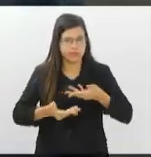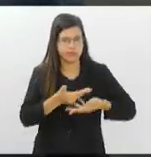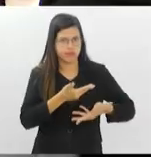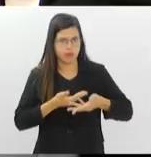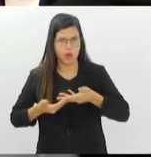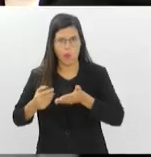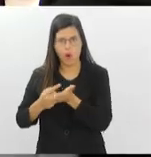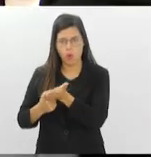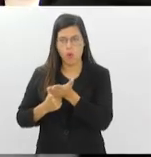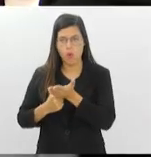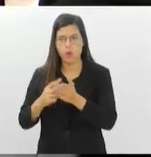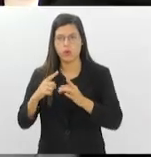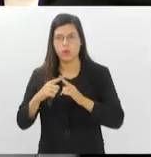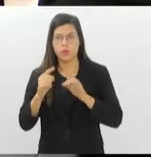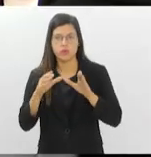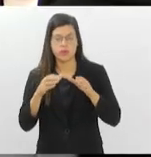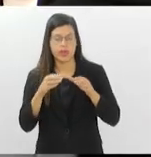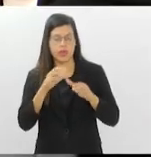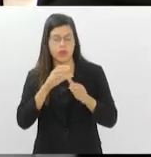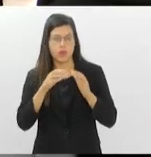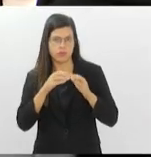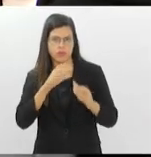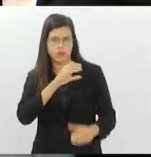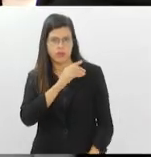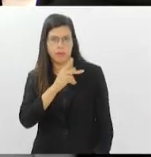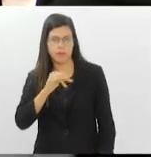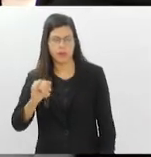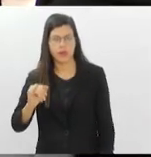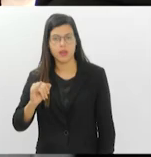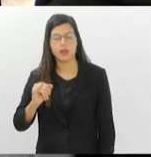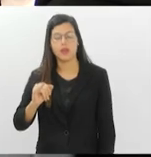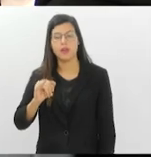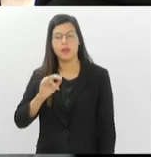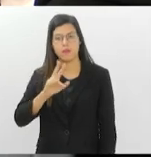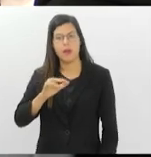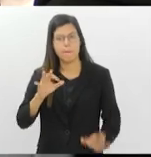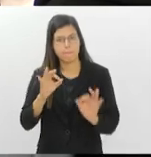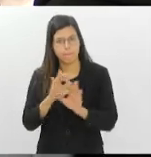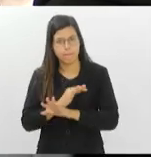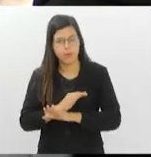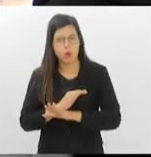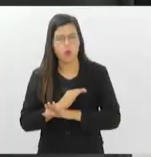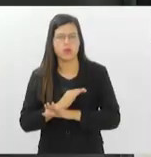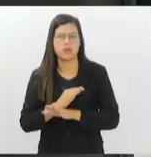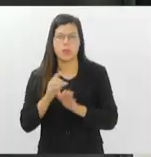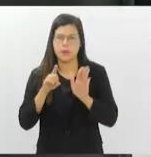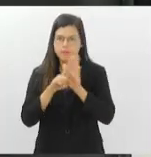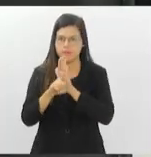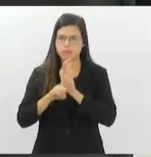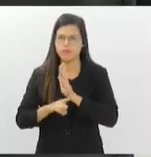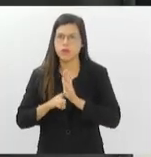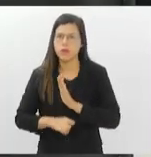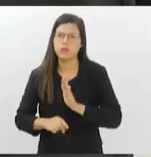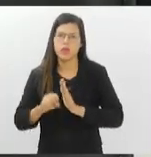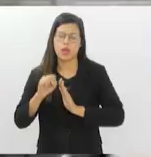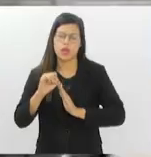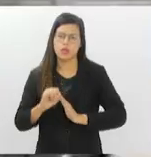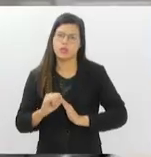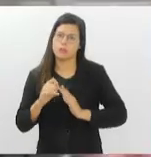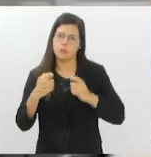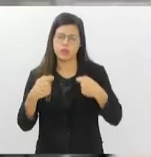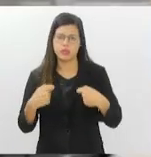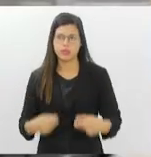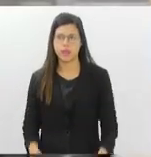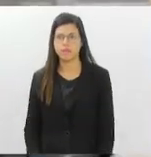mas a comissão parlamentar de inquérito vai estar pronta para para confrontar as entidades se for necessário